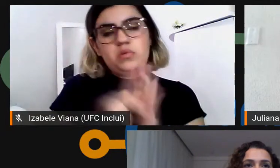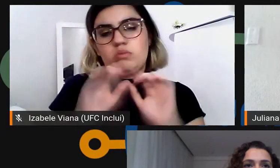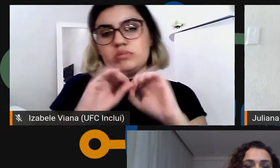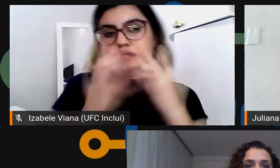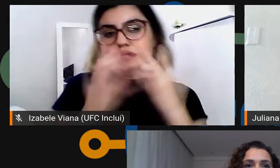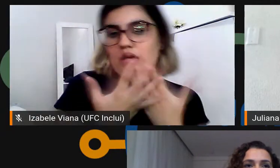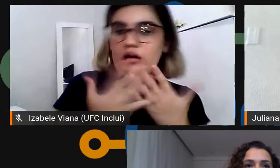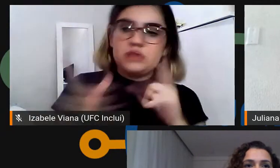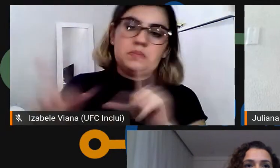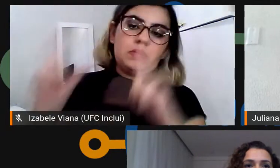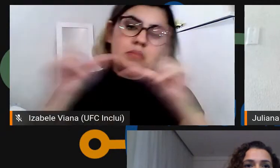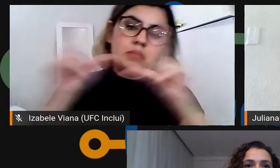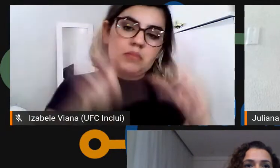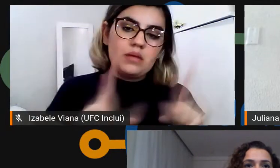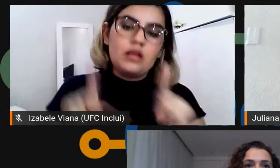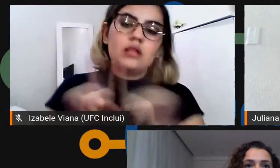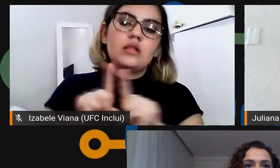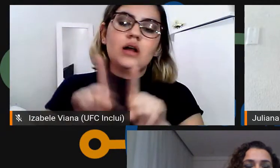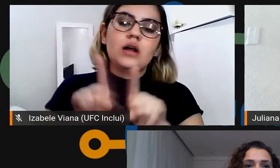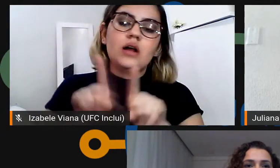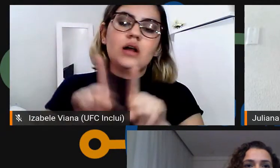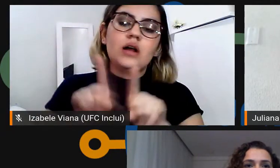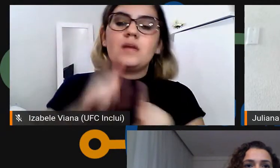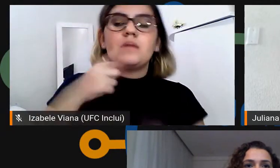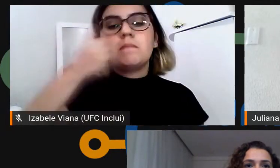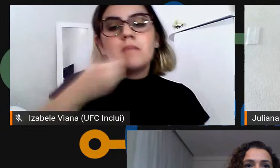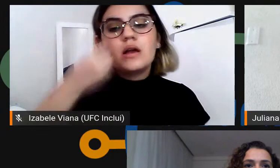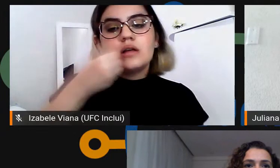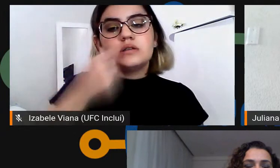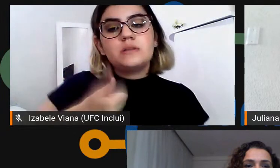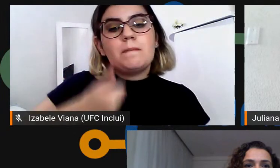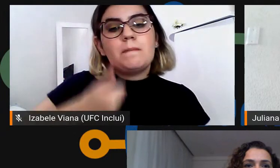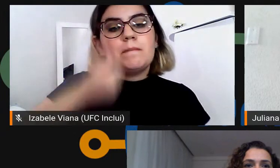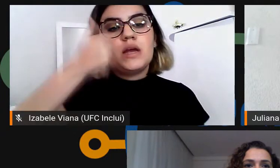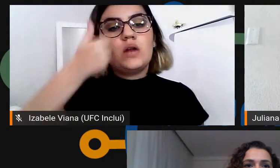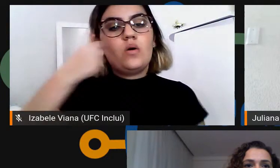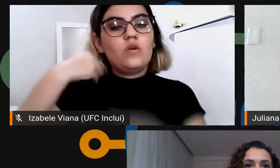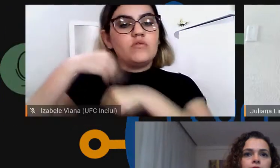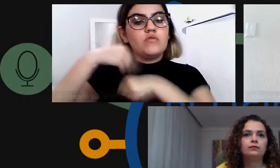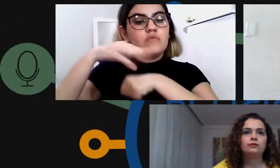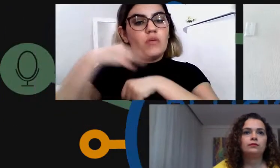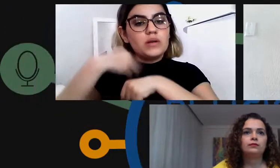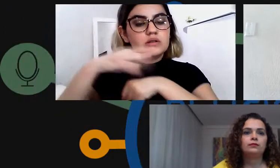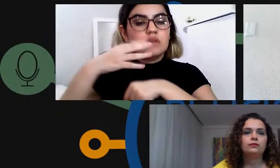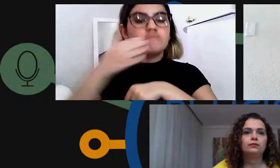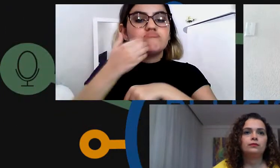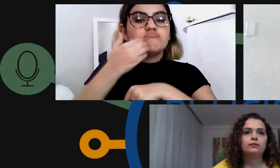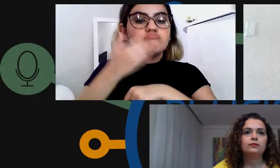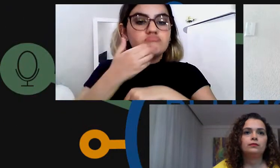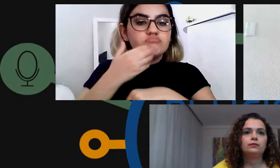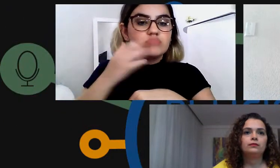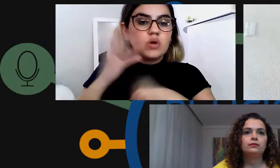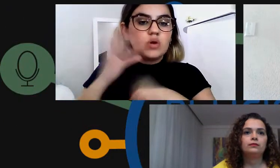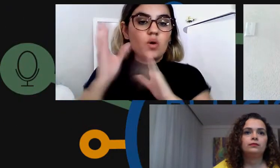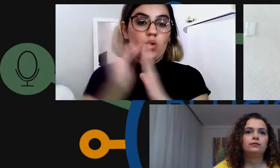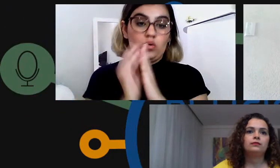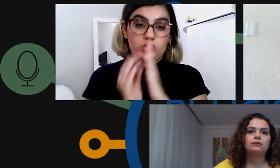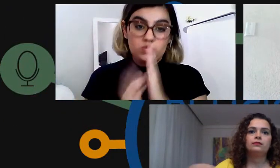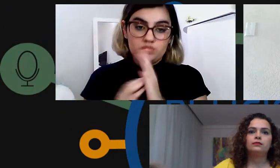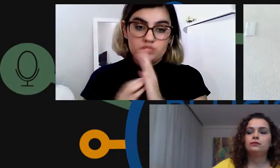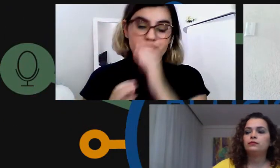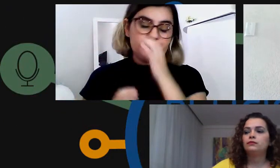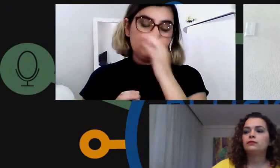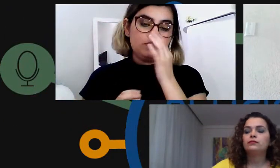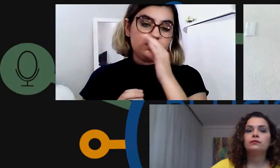e assim ter uma melhor experiência informacional e de apreensão de conteúdo. Então, para ter acesso ao